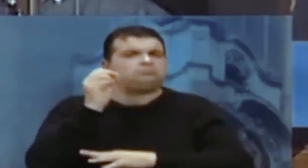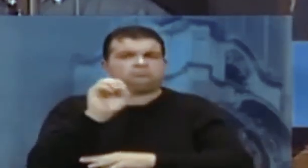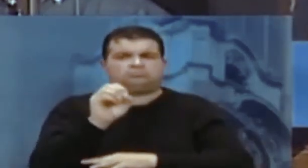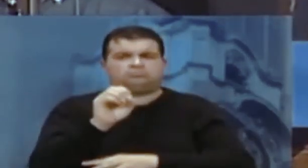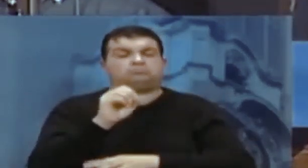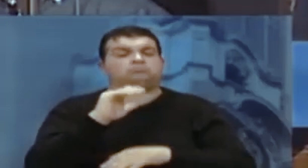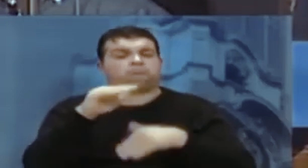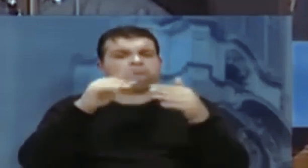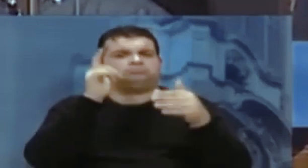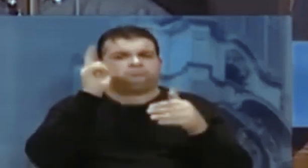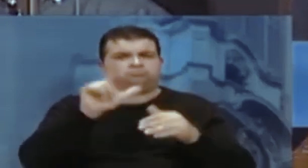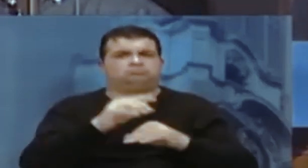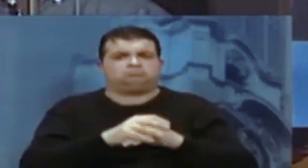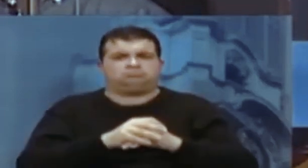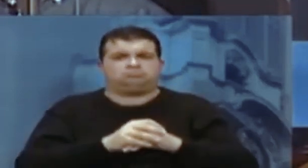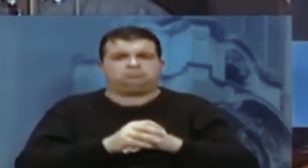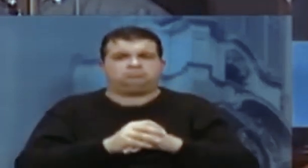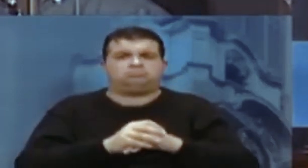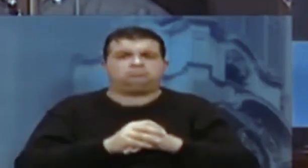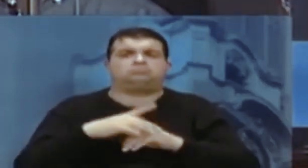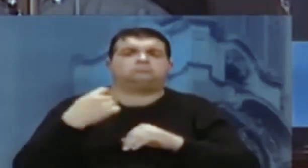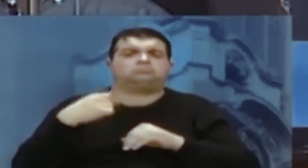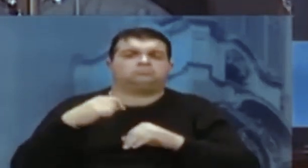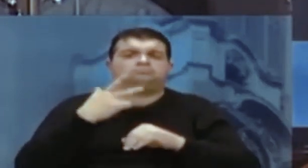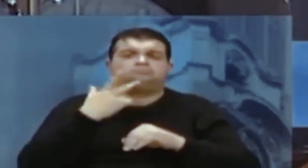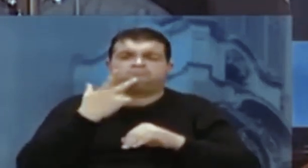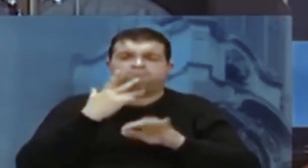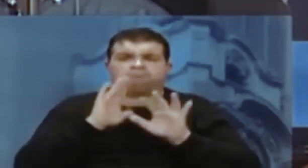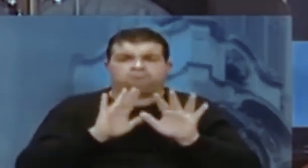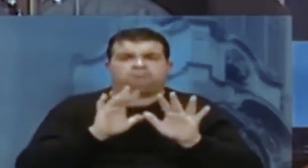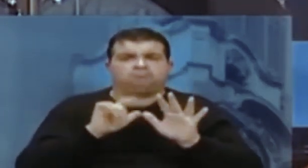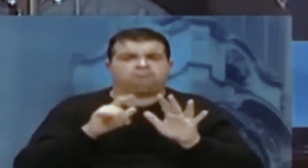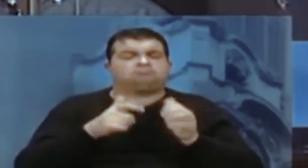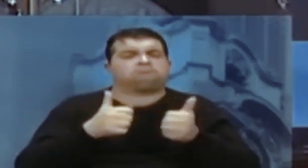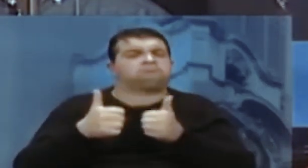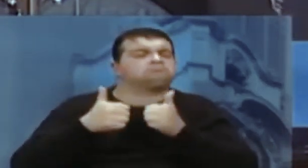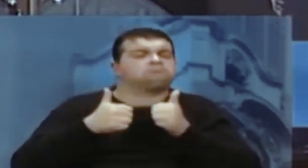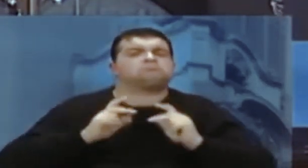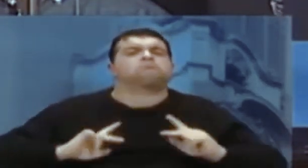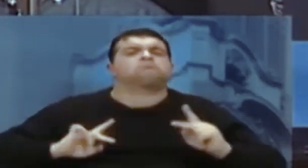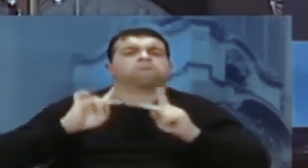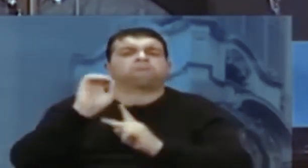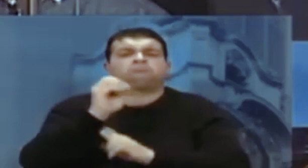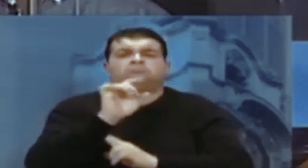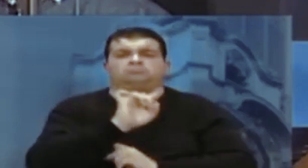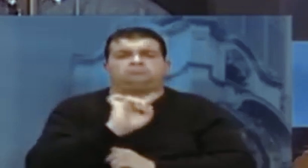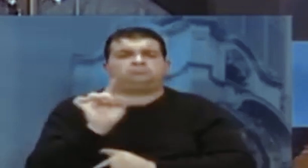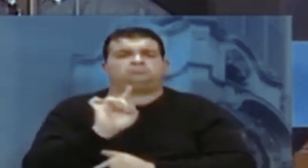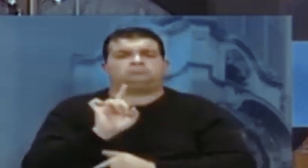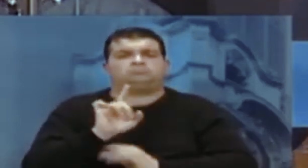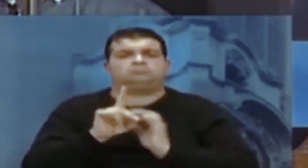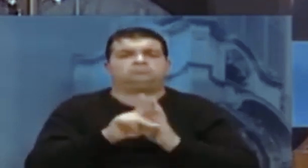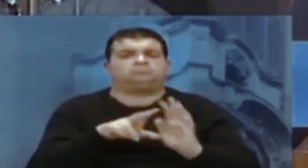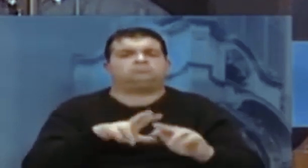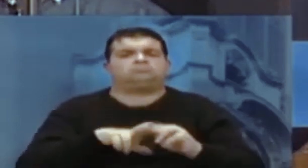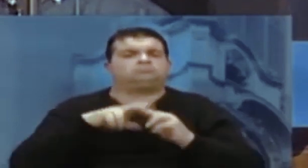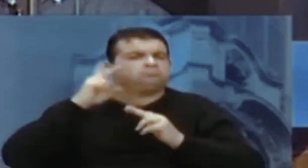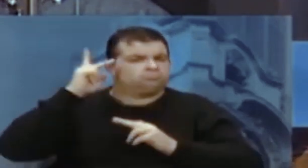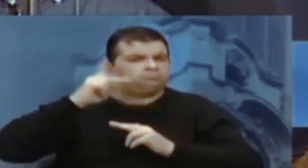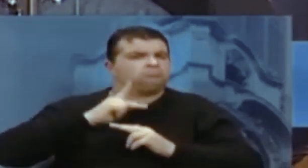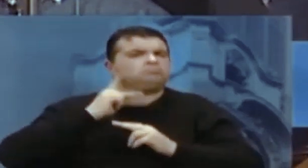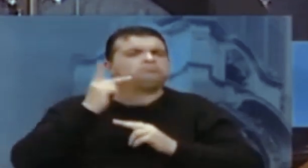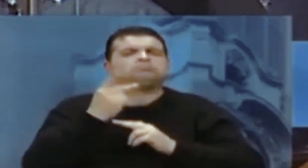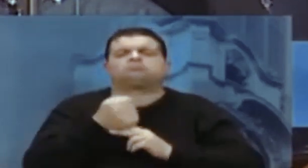sucesso. Então vamos deixar registrado aqui que isso não é pelo bem da população de Porto Alegre. Isso é por motivos